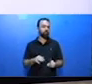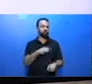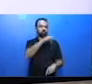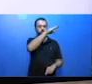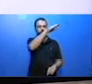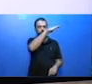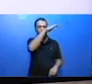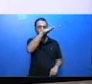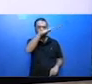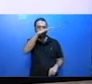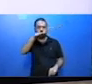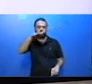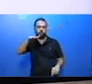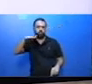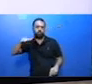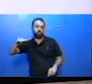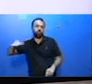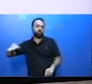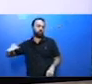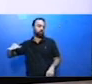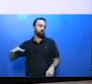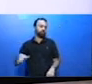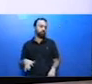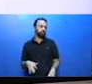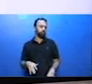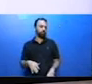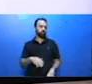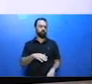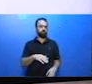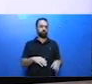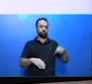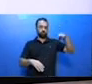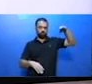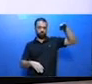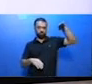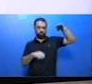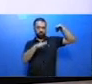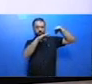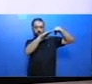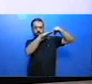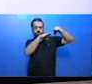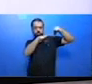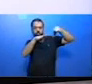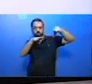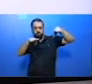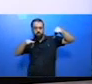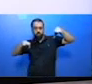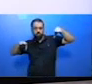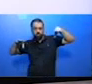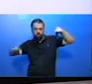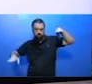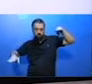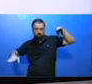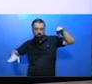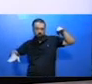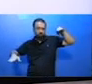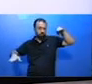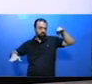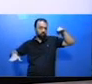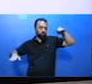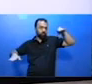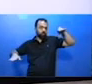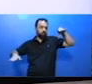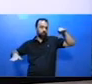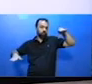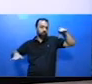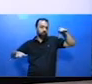está a minha fila. Saiu do menino mais alto e chegou no menininho menor. Isso aqui